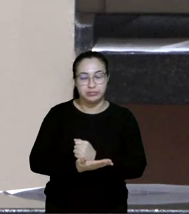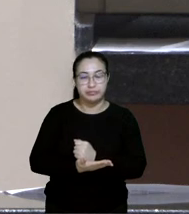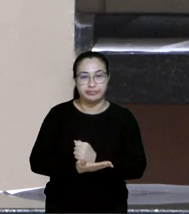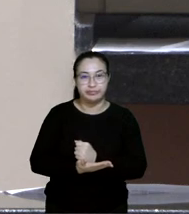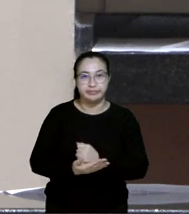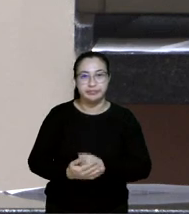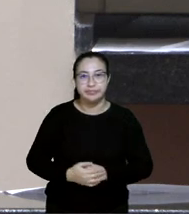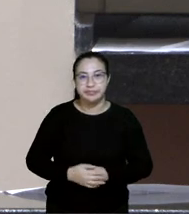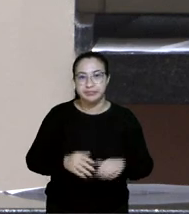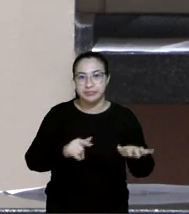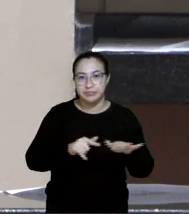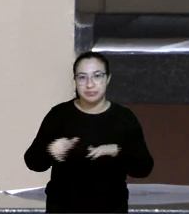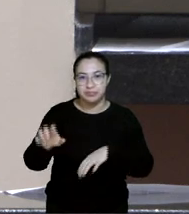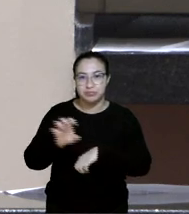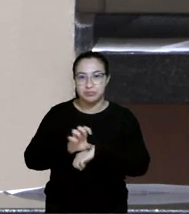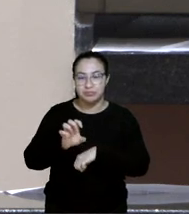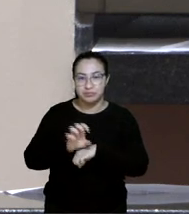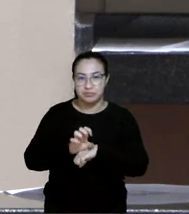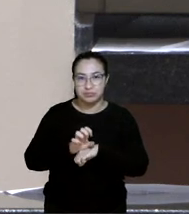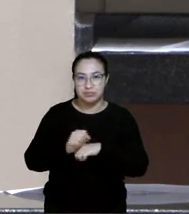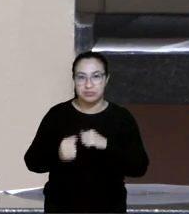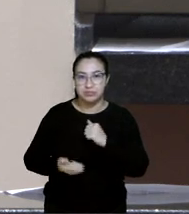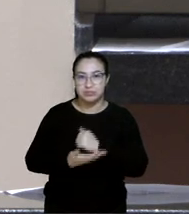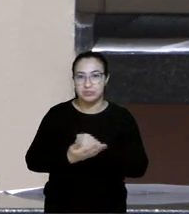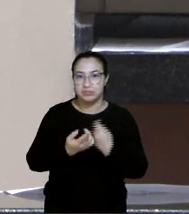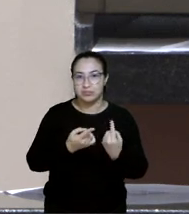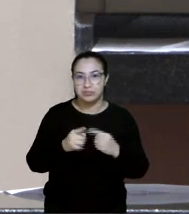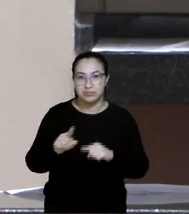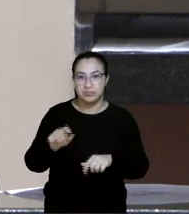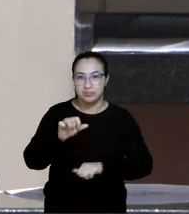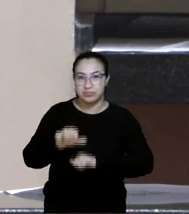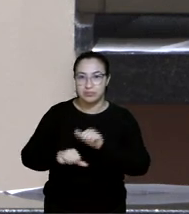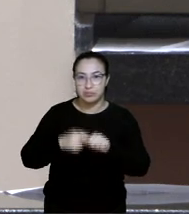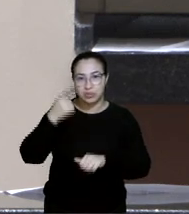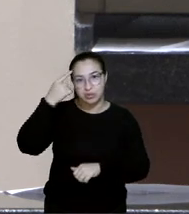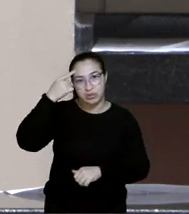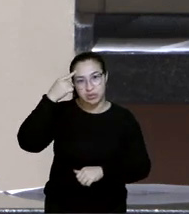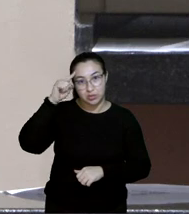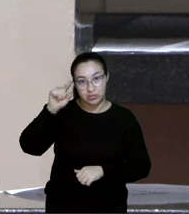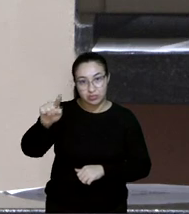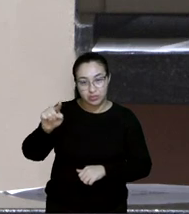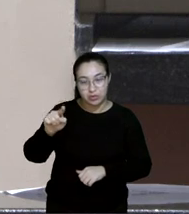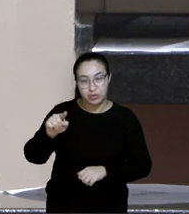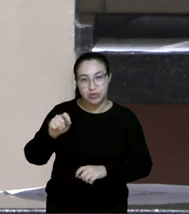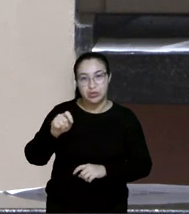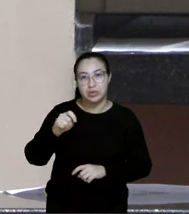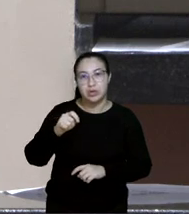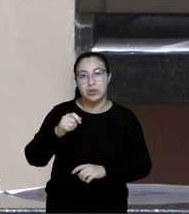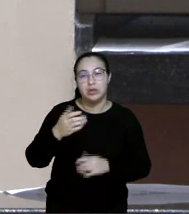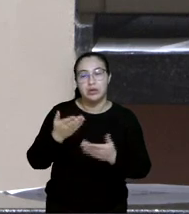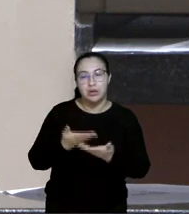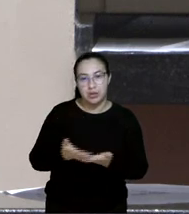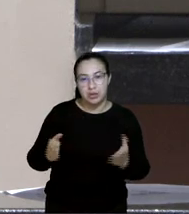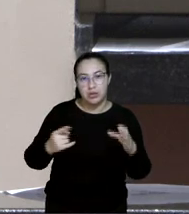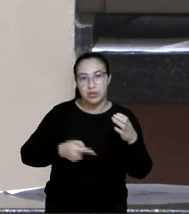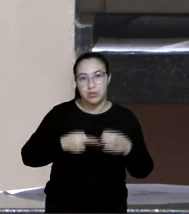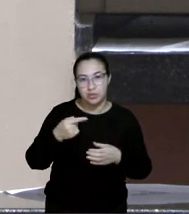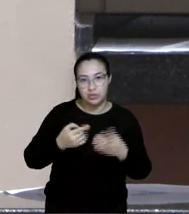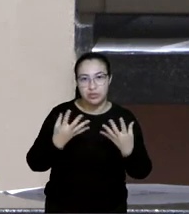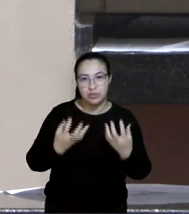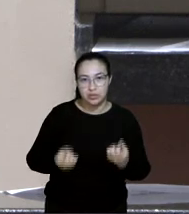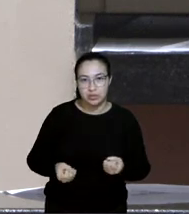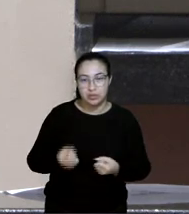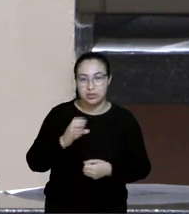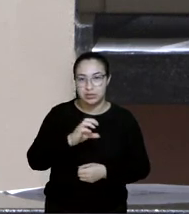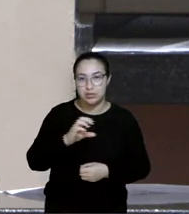para a Semana Estadual de Combate à Corrupção e alterar sua data de início. Pareceres favoráveis das comissões de Constituição e Justiça, relator